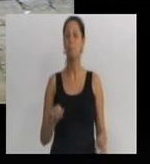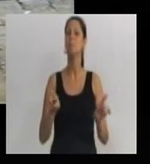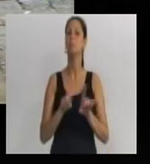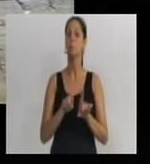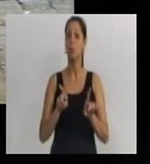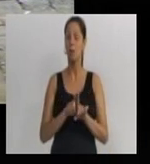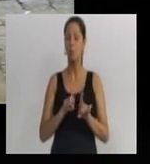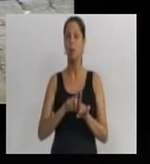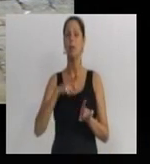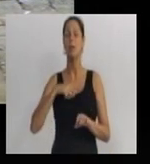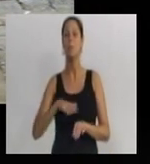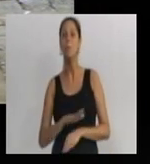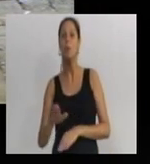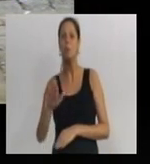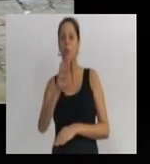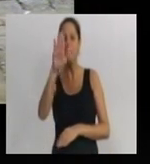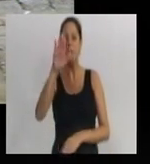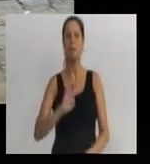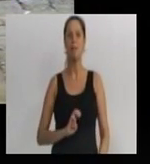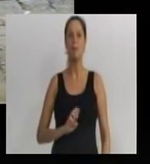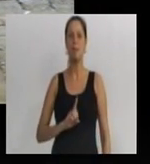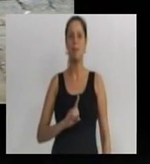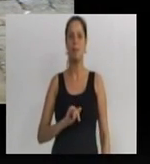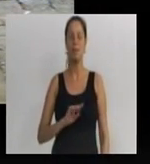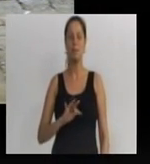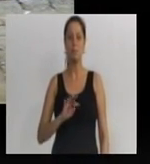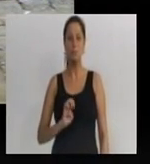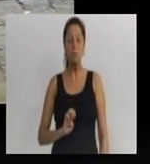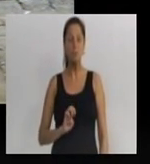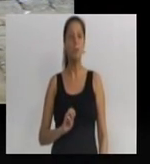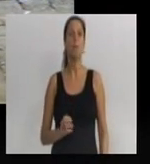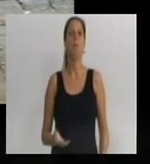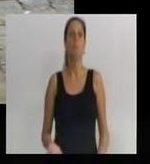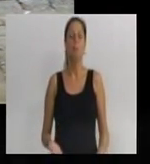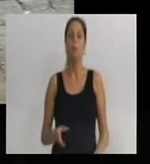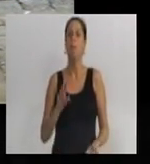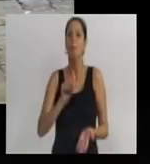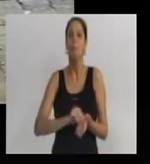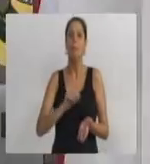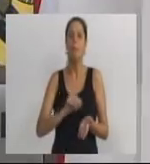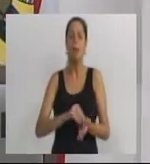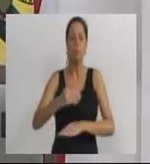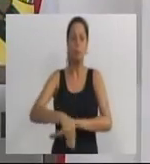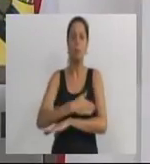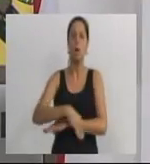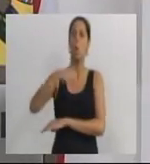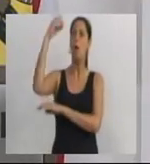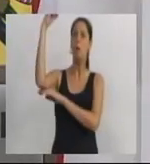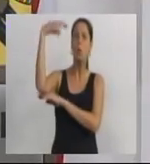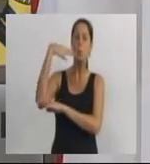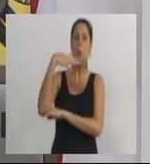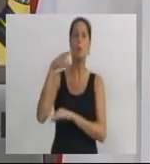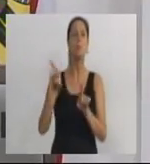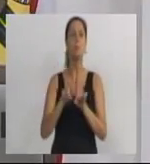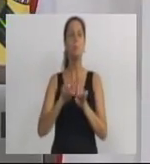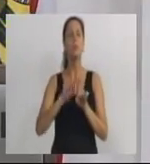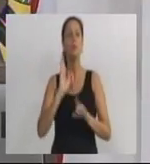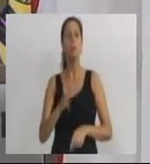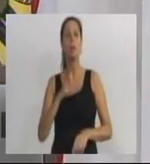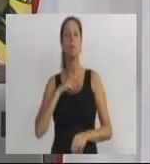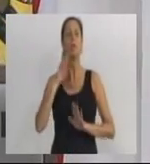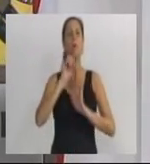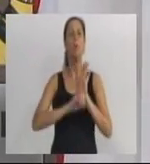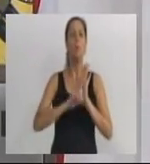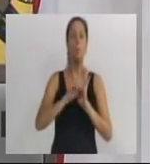loteamento Onedite, Rua da Glória, onde temos reivindicado melhorias, implantação de iluminação pública, e nem vou falar aí dos ofícios de 2013, 2014, 2015,